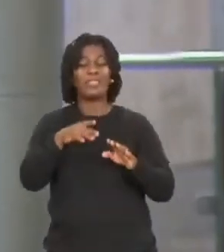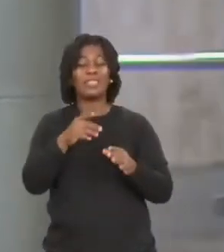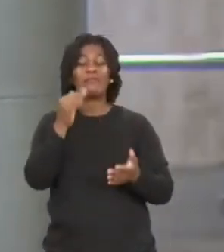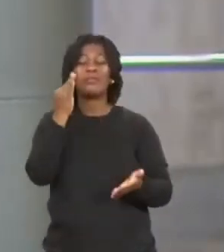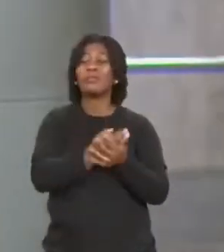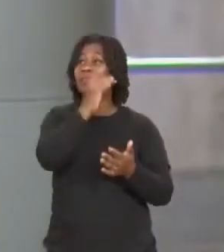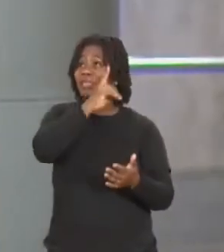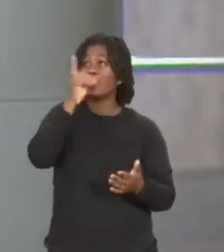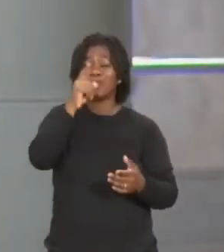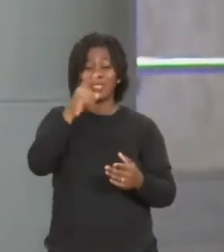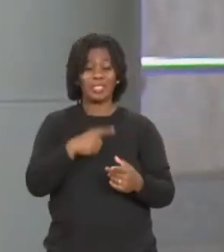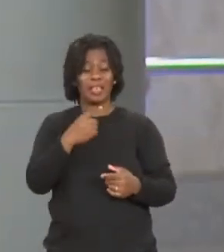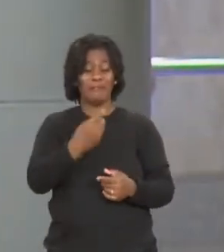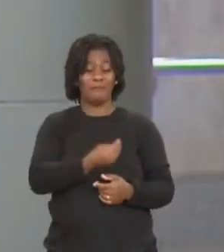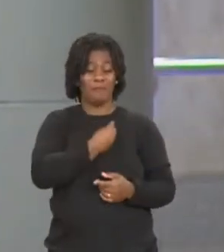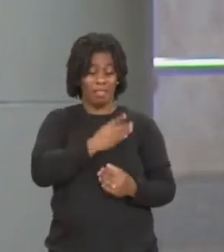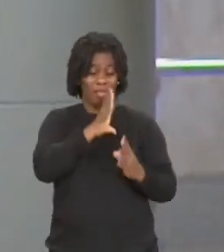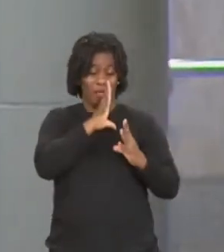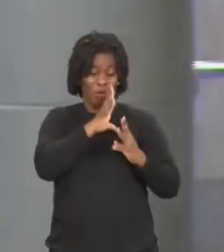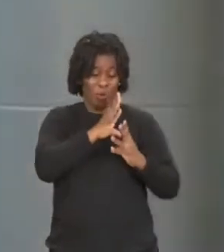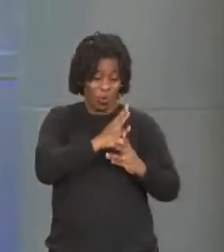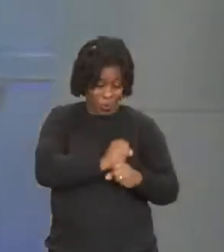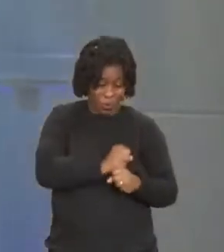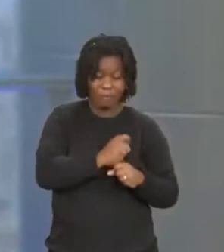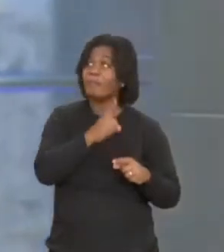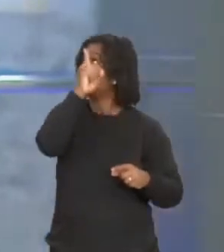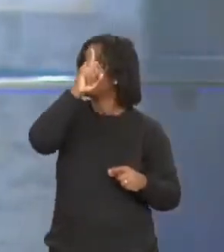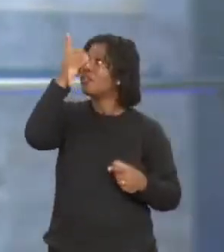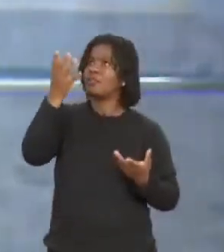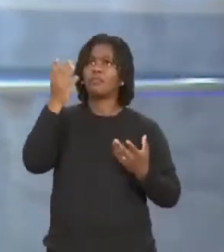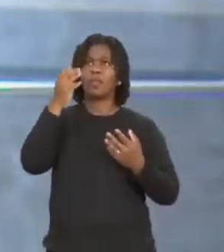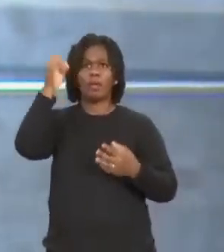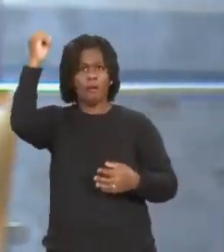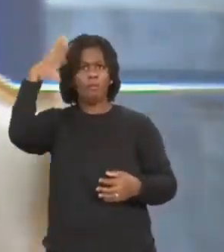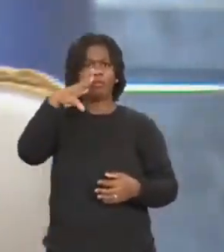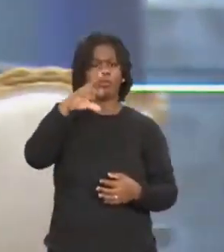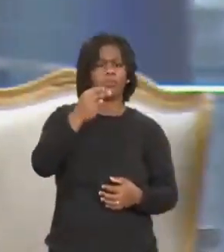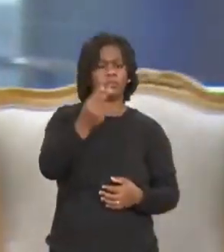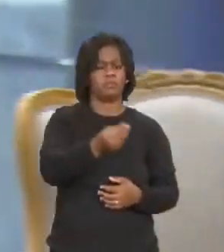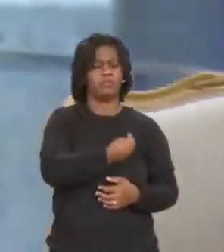está se apagando. E Deus quer trazer luz para você.